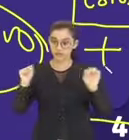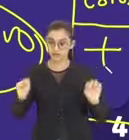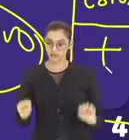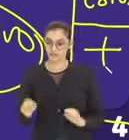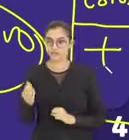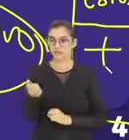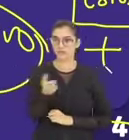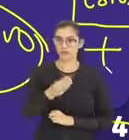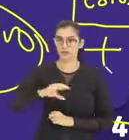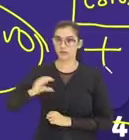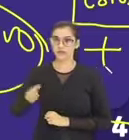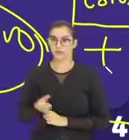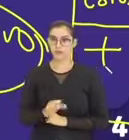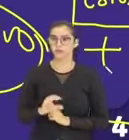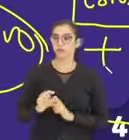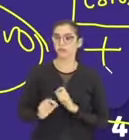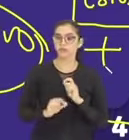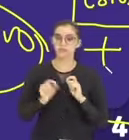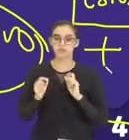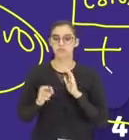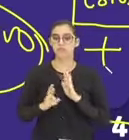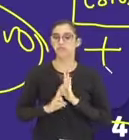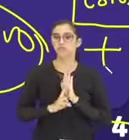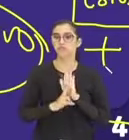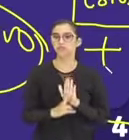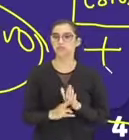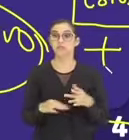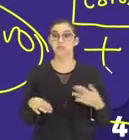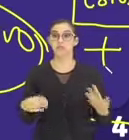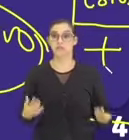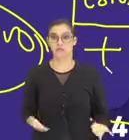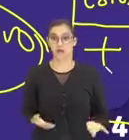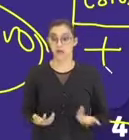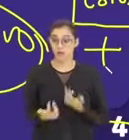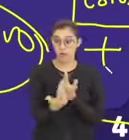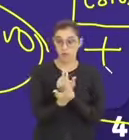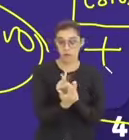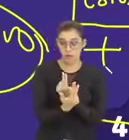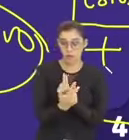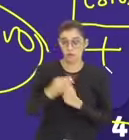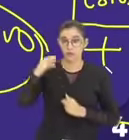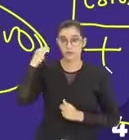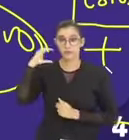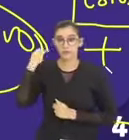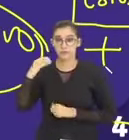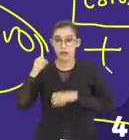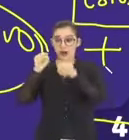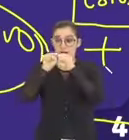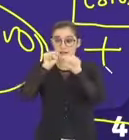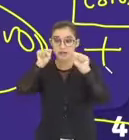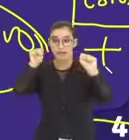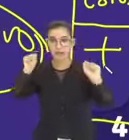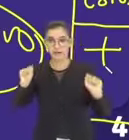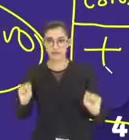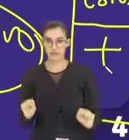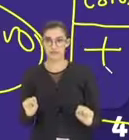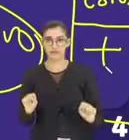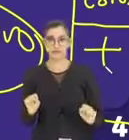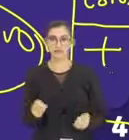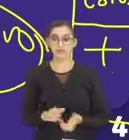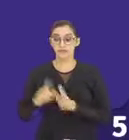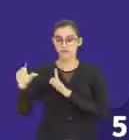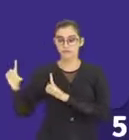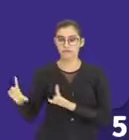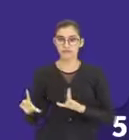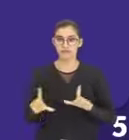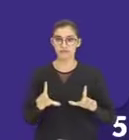Pá! A mesma coisa aqui. A ciência, ela é sistemática. Vamos pôr outra cartela, ver como